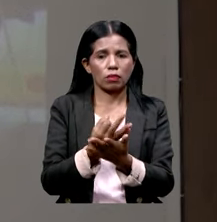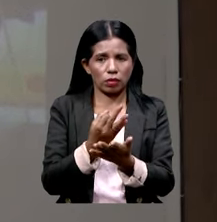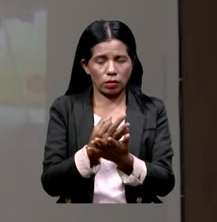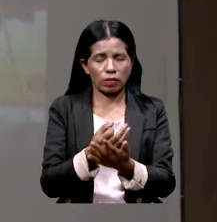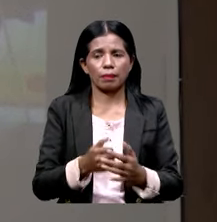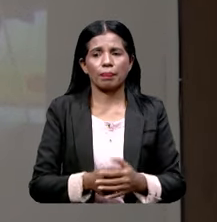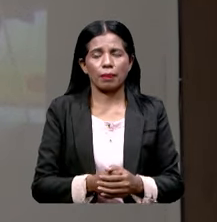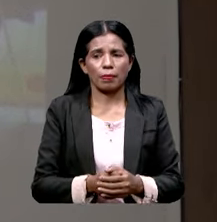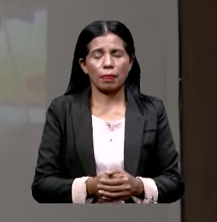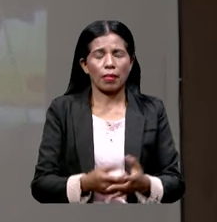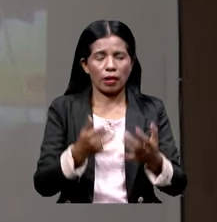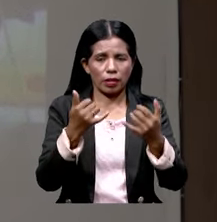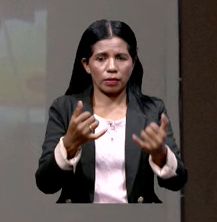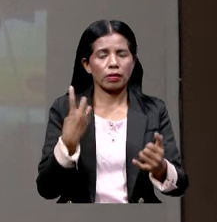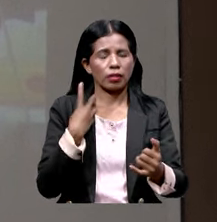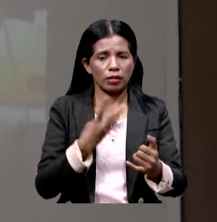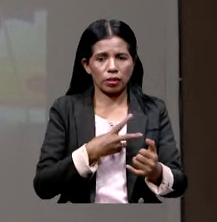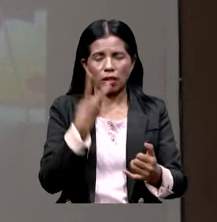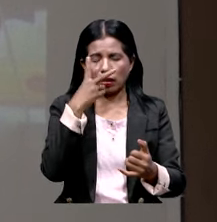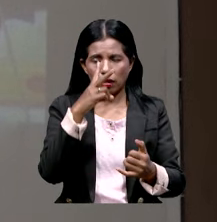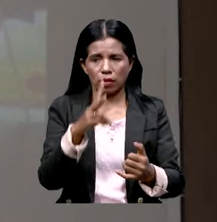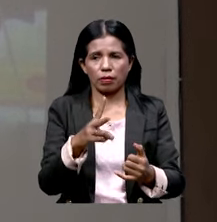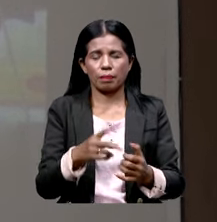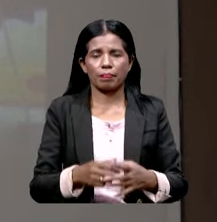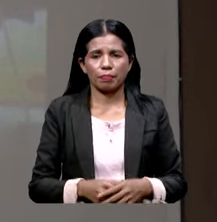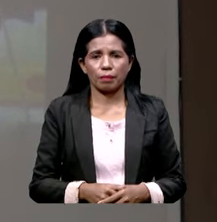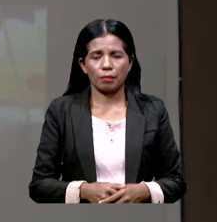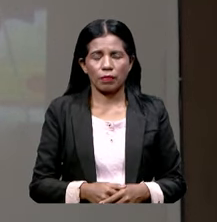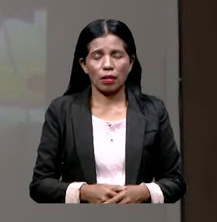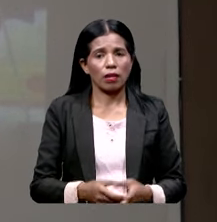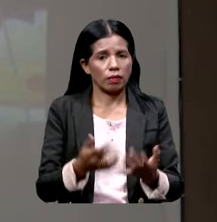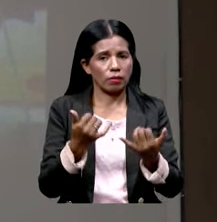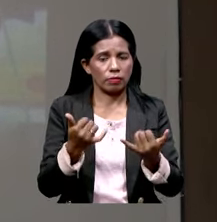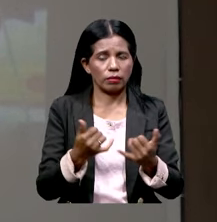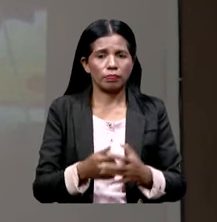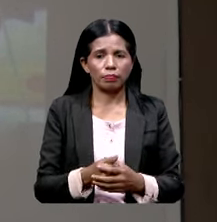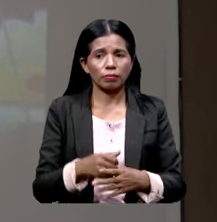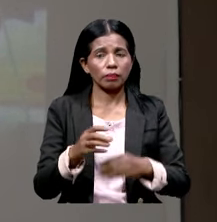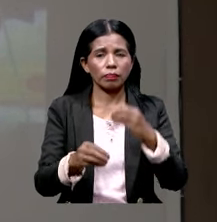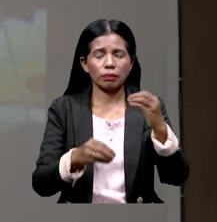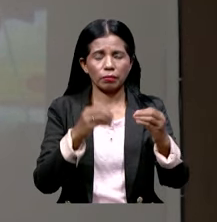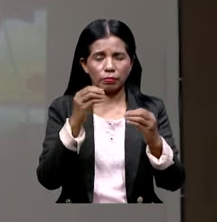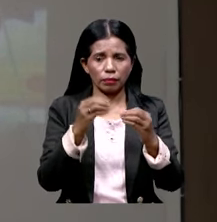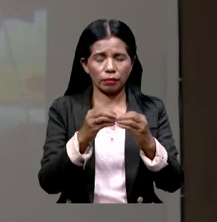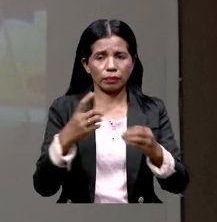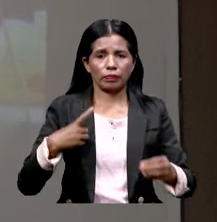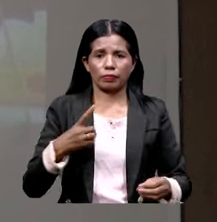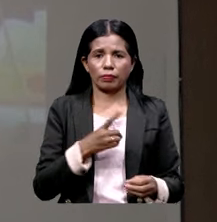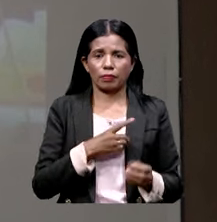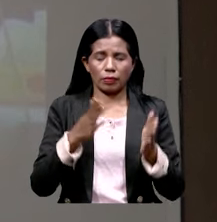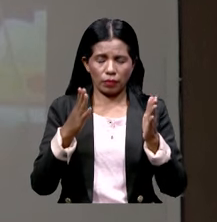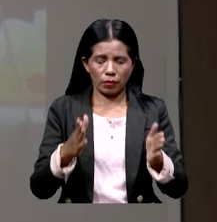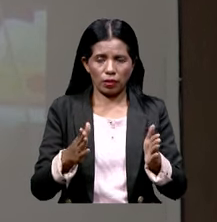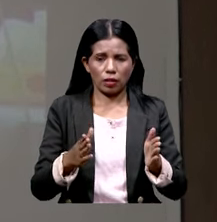mas já muitas as vezes ouvir isso. Portanto, a deputada tem a razão